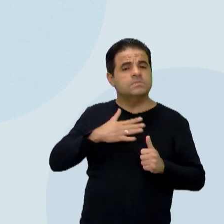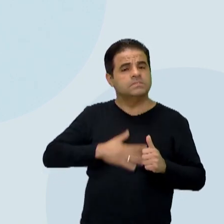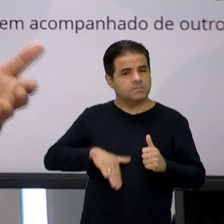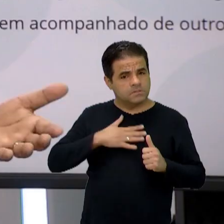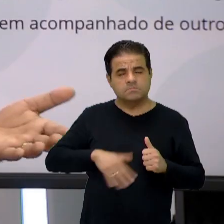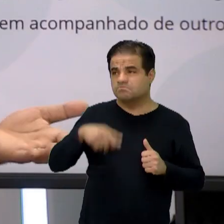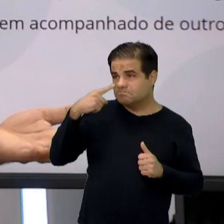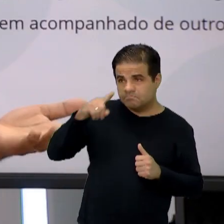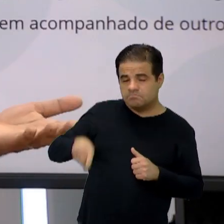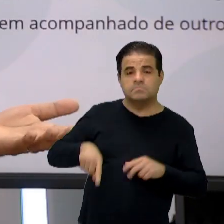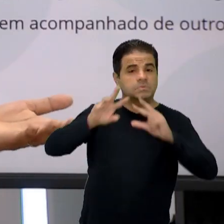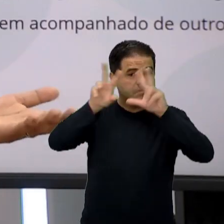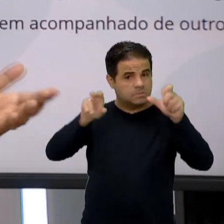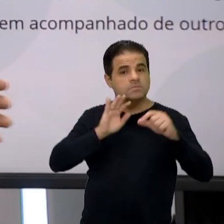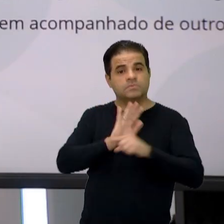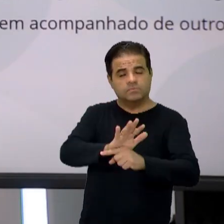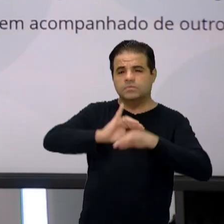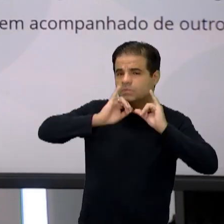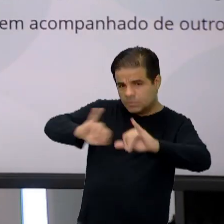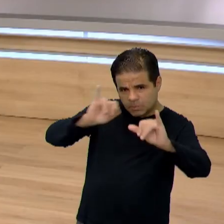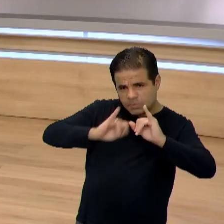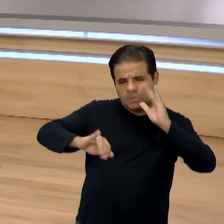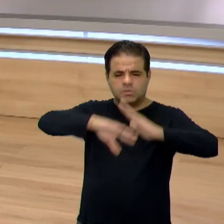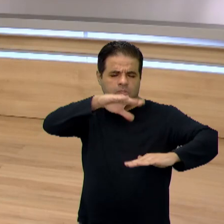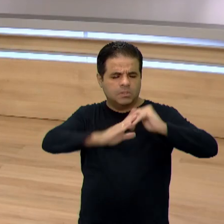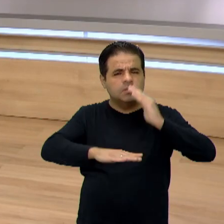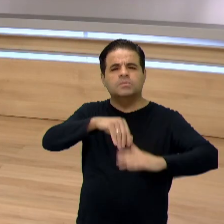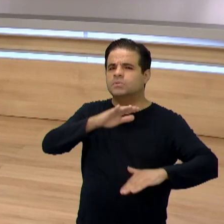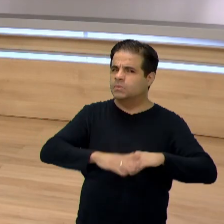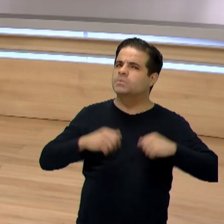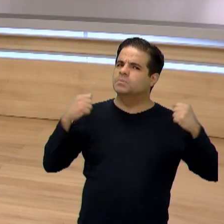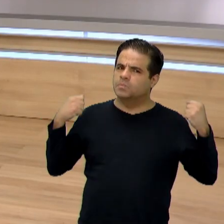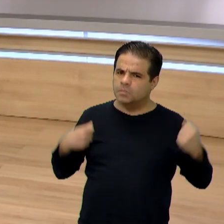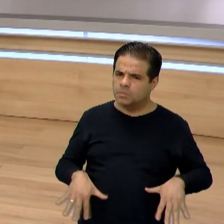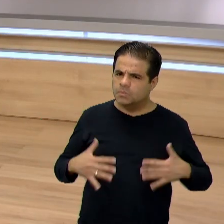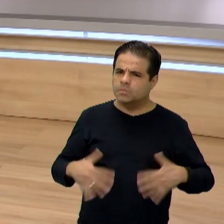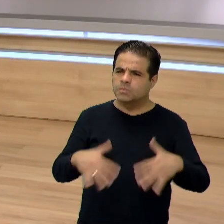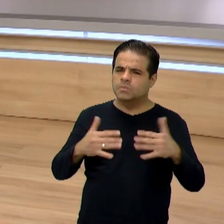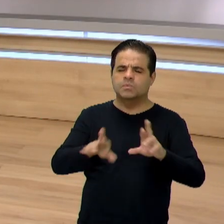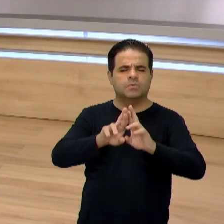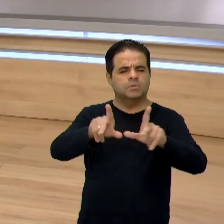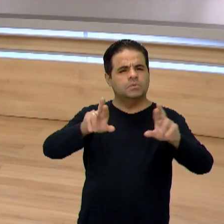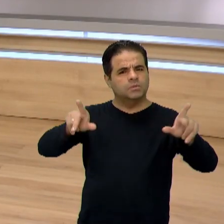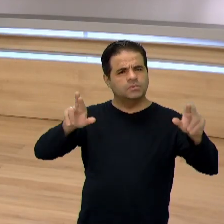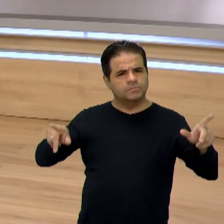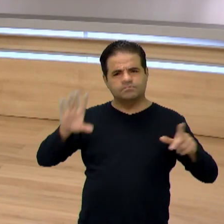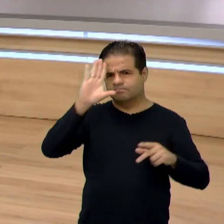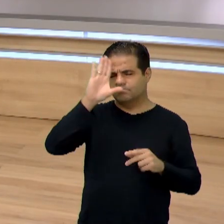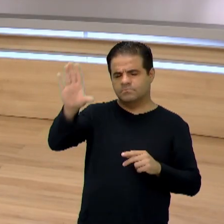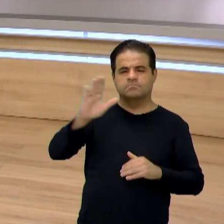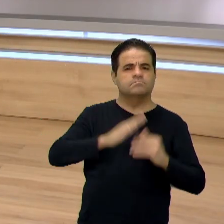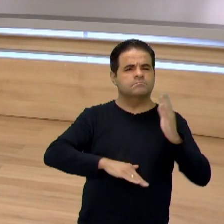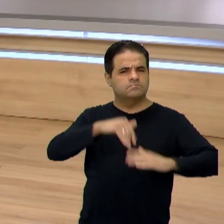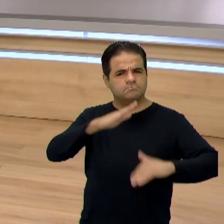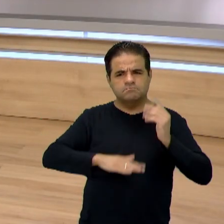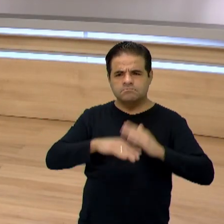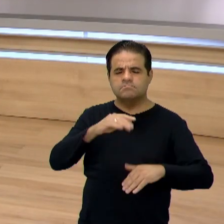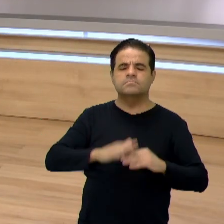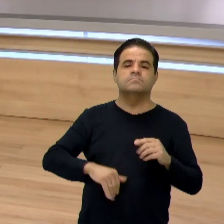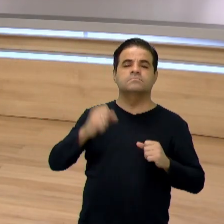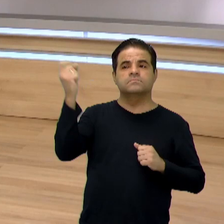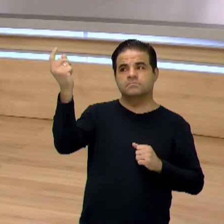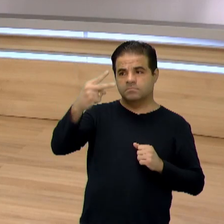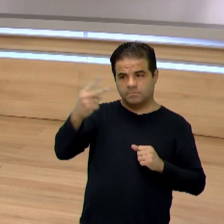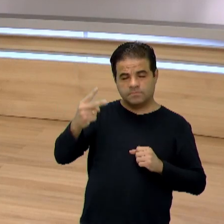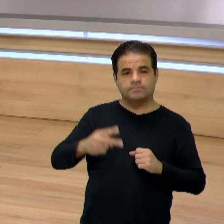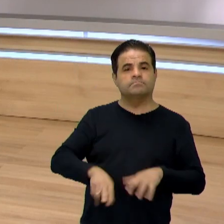Então, você vê como o título ajuda no artigo de divulgação científica, ajuda demais, tá? Então, já diferenciamos aí as partes principais das secundárias. Segunda